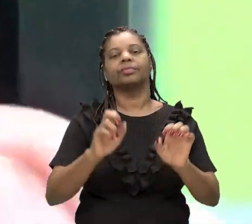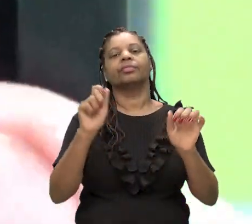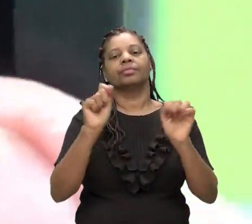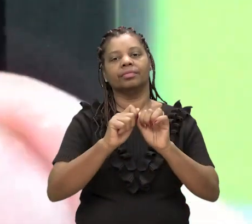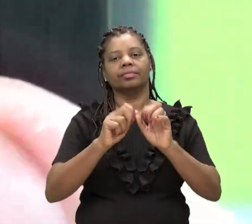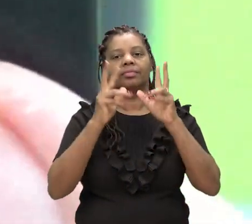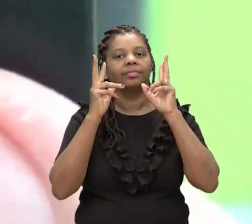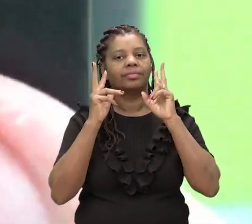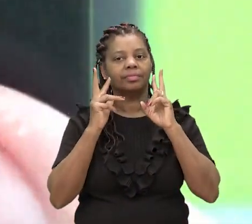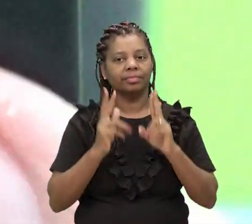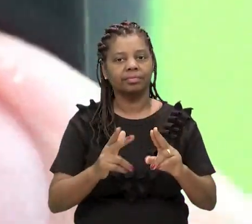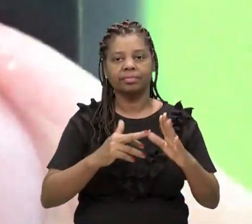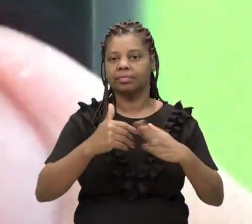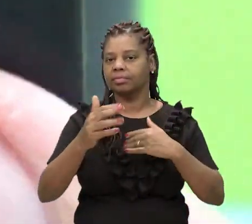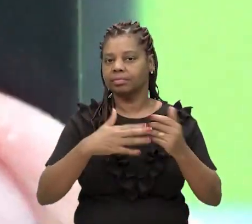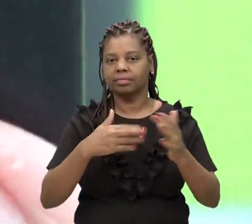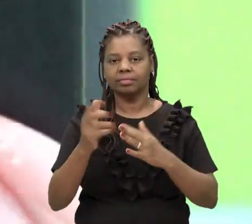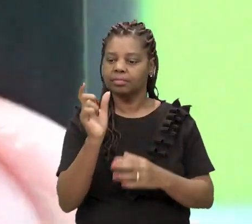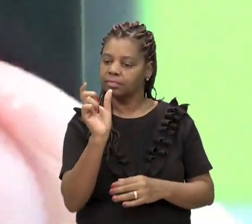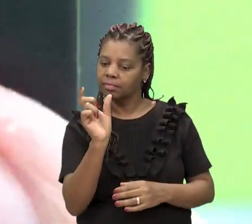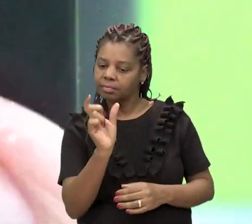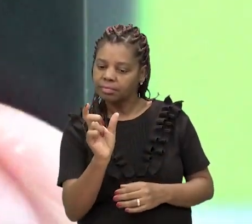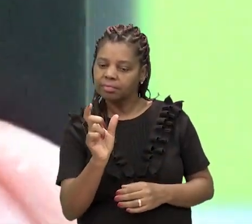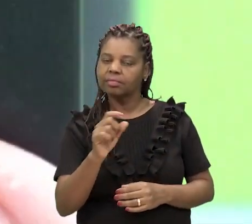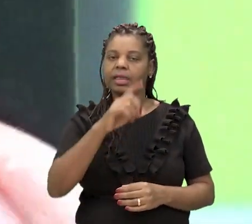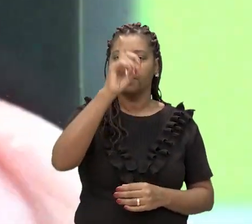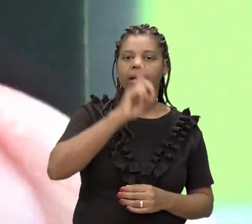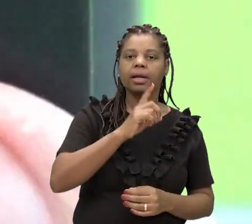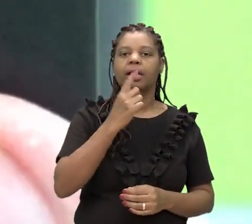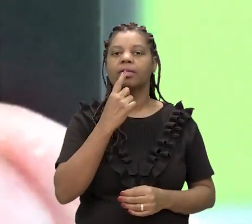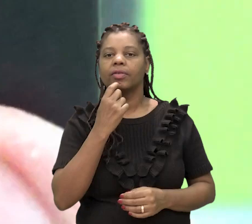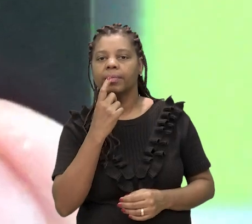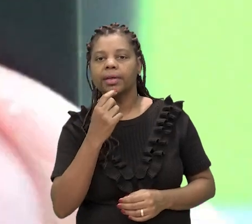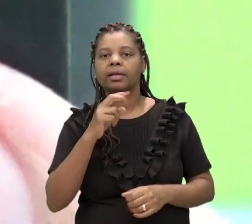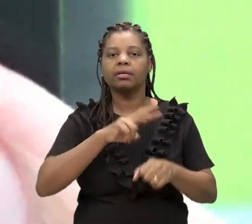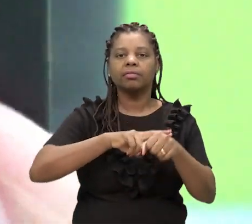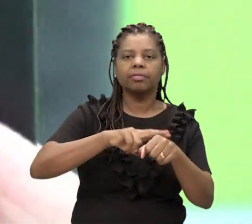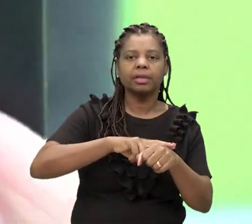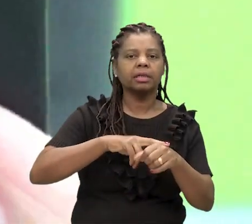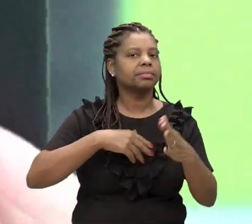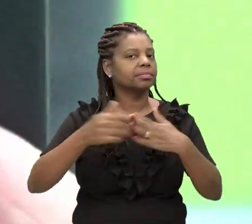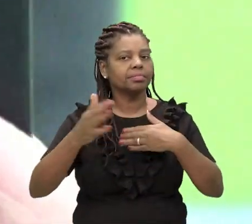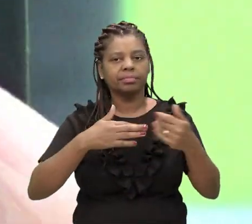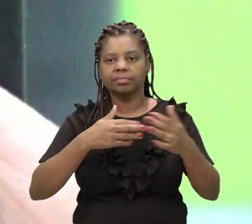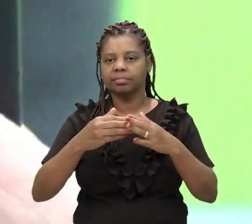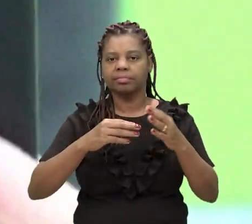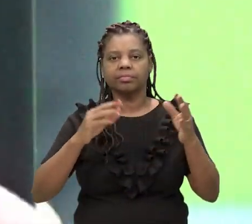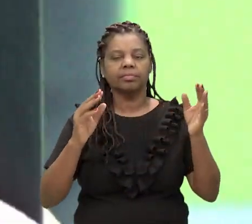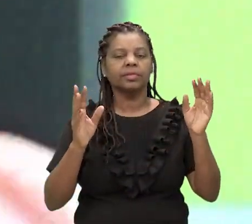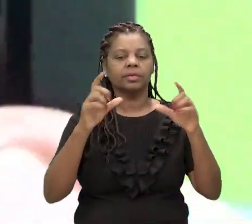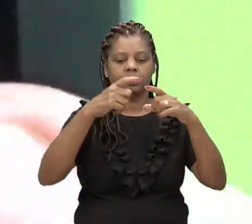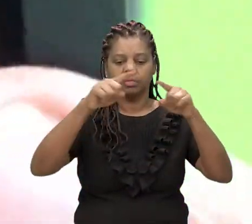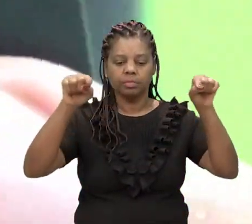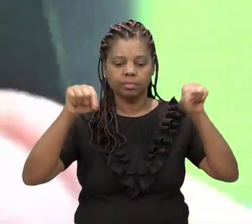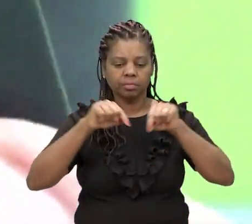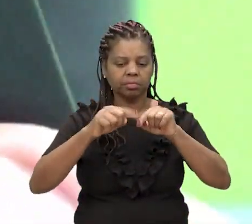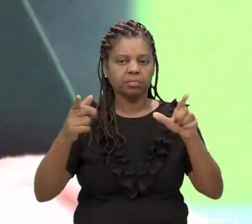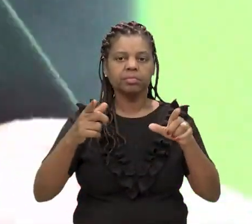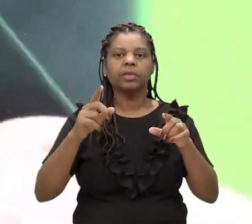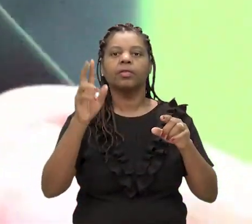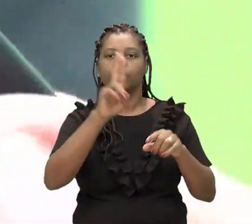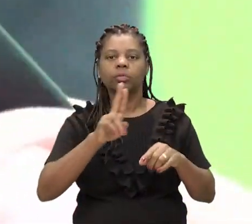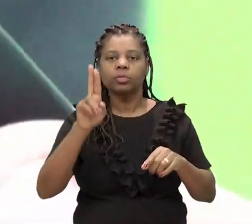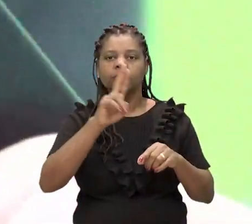estruturas vão ser feitas assim, independente do modelo da peça, se é uma peça amarela, vermelha, verde, de qualquer formato, nós vamos